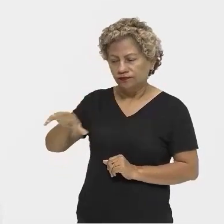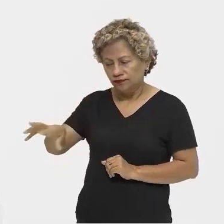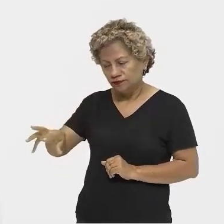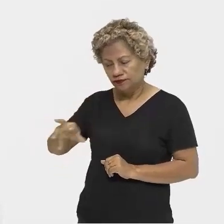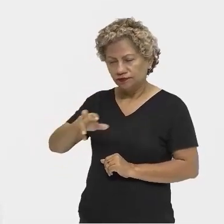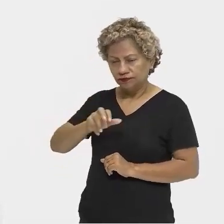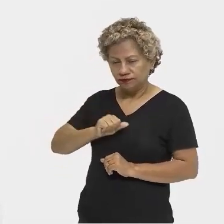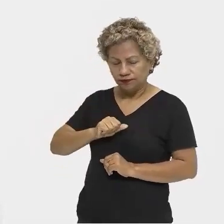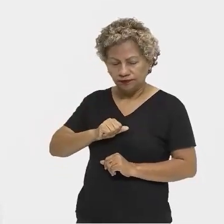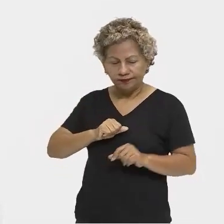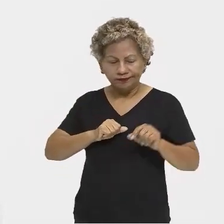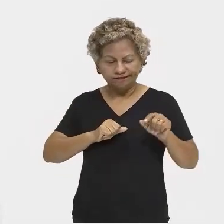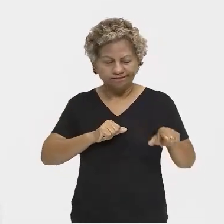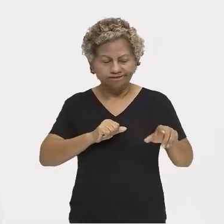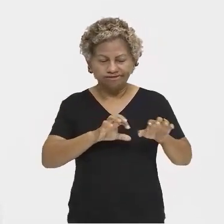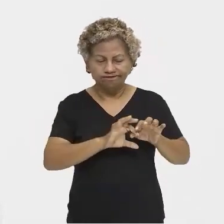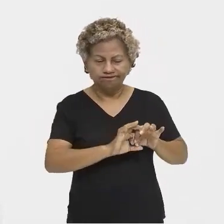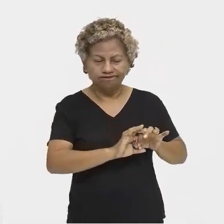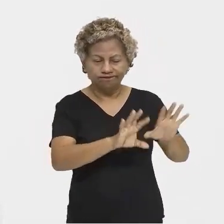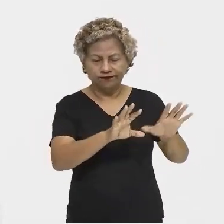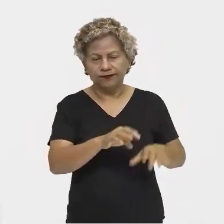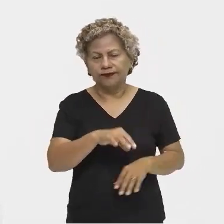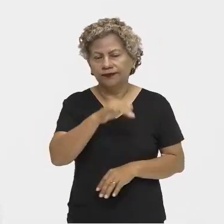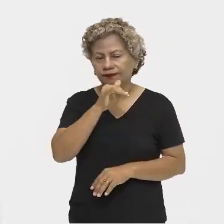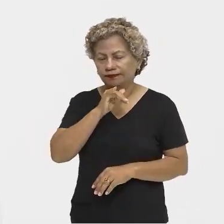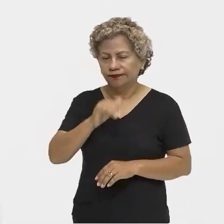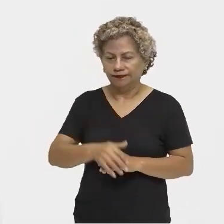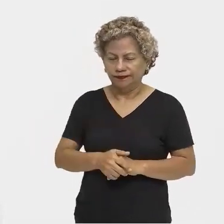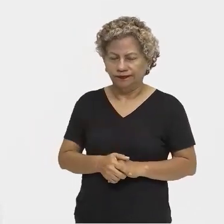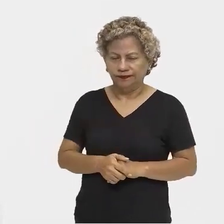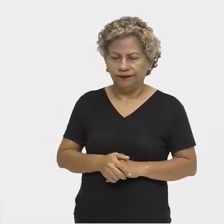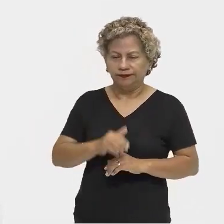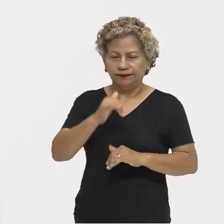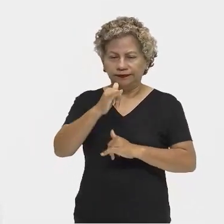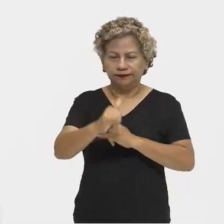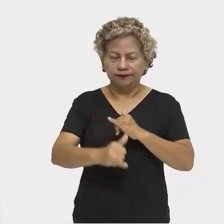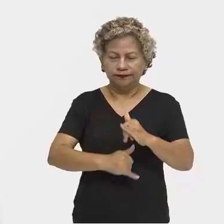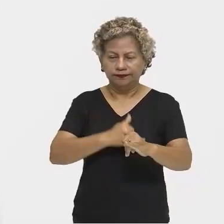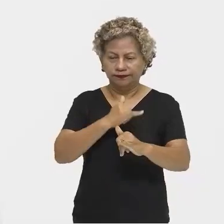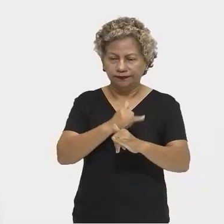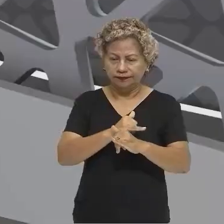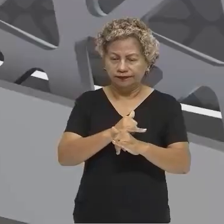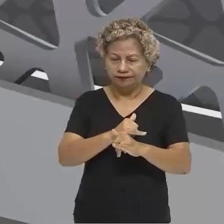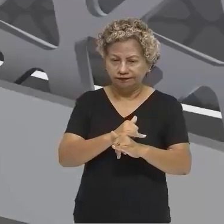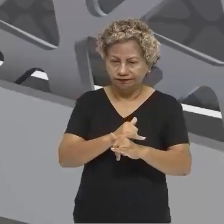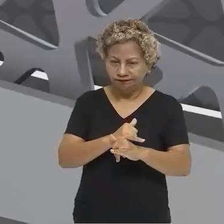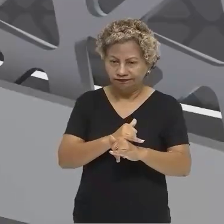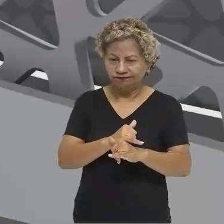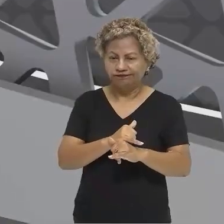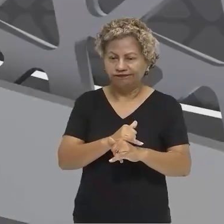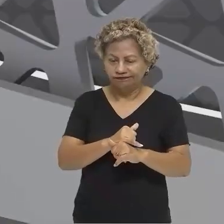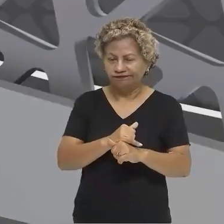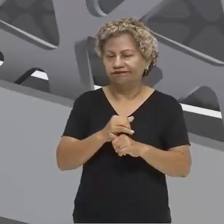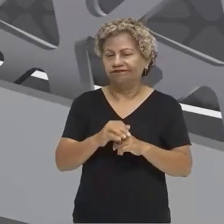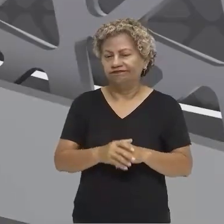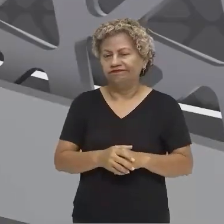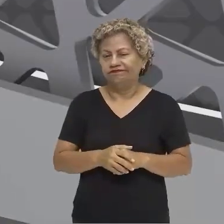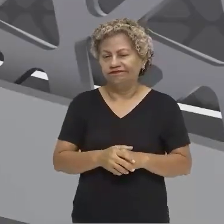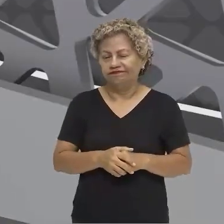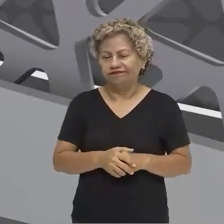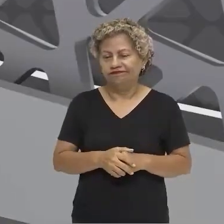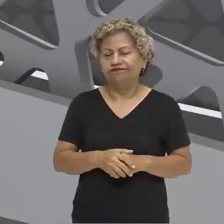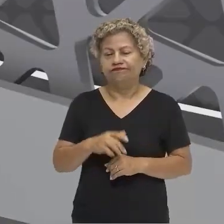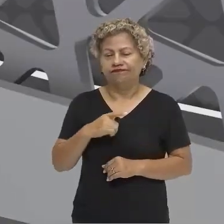hoje, se eu abrir mão da minha internet, do meu celular, eu vou ter vários passos em